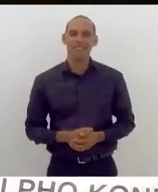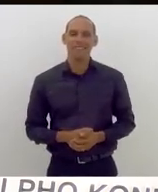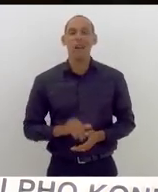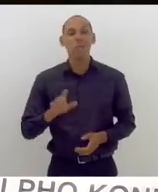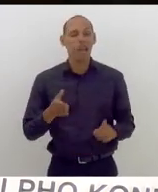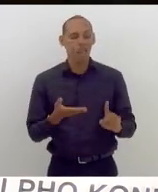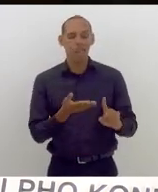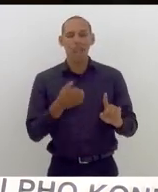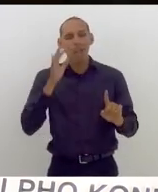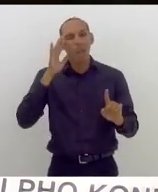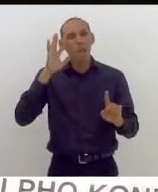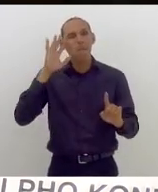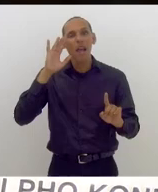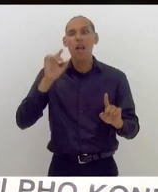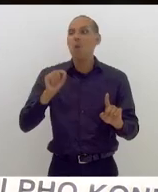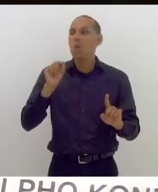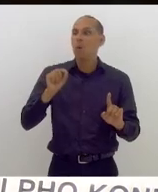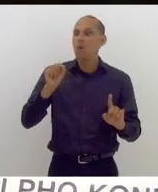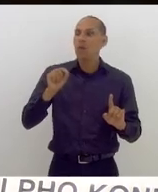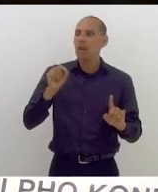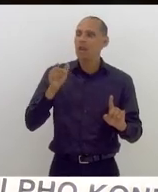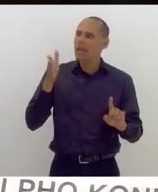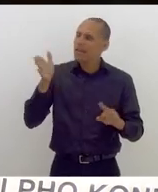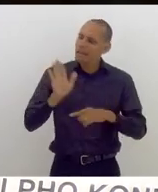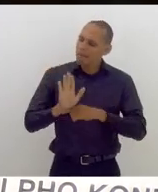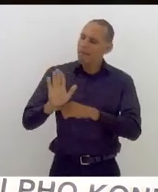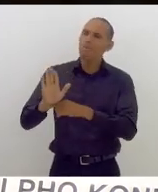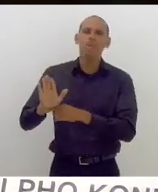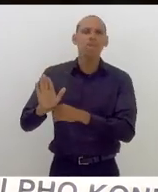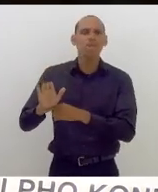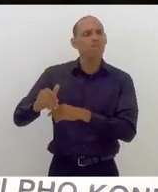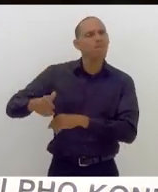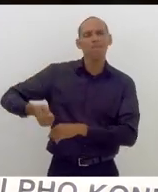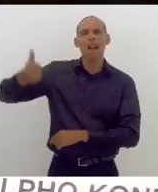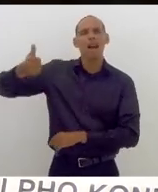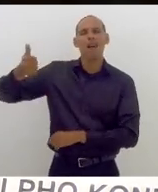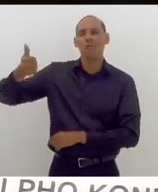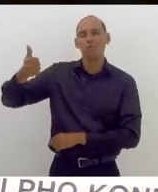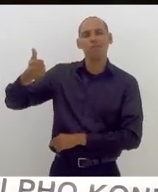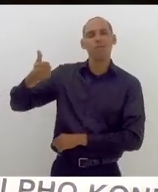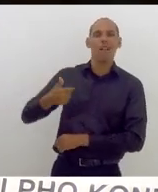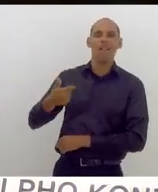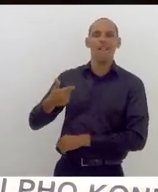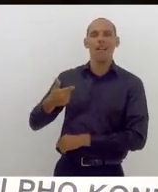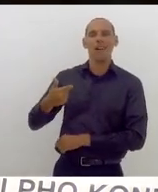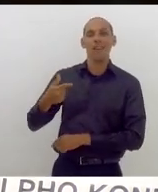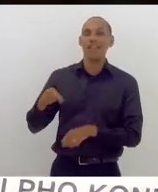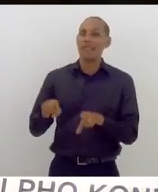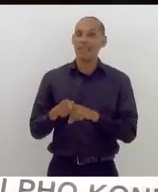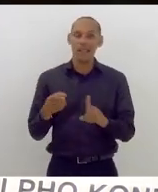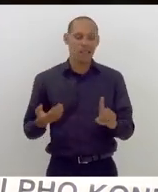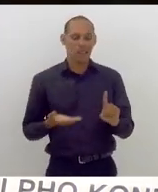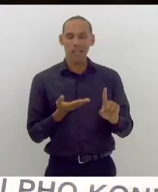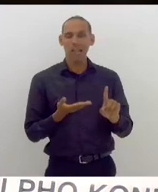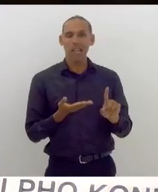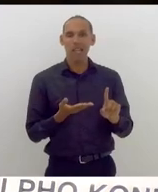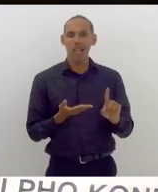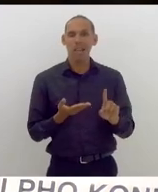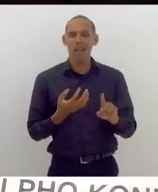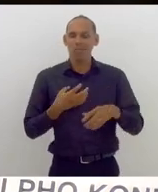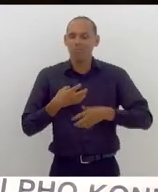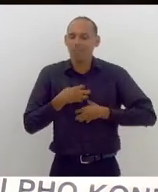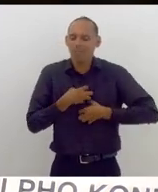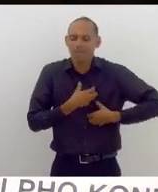pensa mais nos outros do que em si, né? Mas é alguém também extremamente